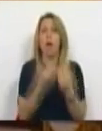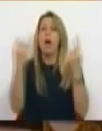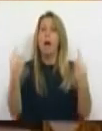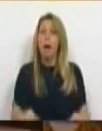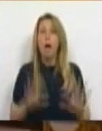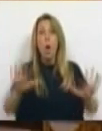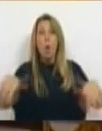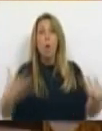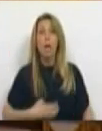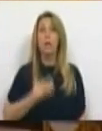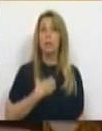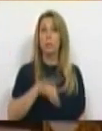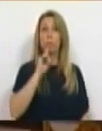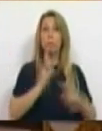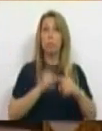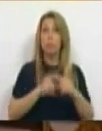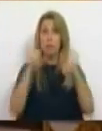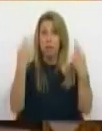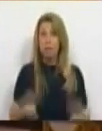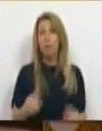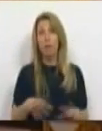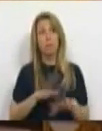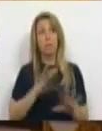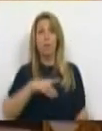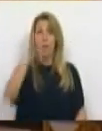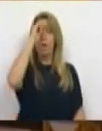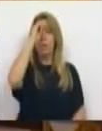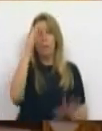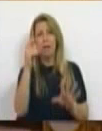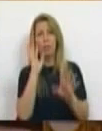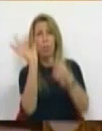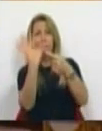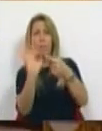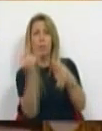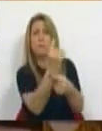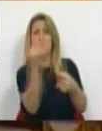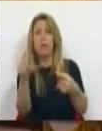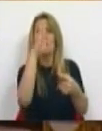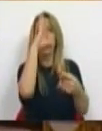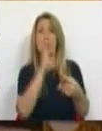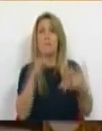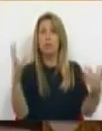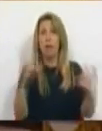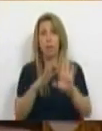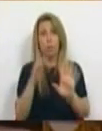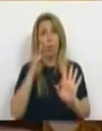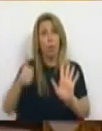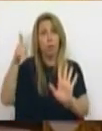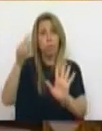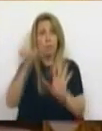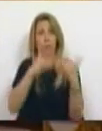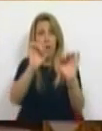ter alguns elementos de respeito pelas particularidades de cada Estado membro pela sua soberania. Exatamente. A terceira